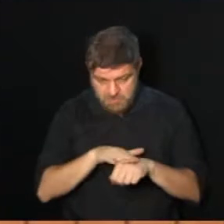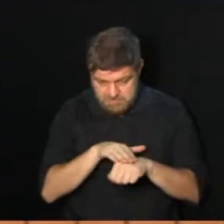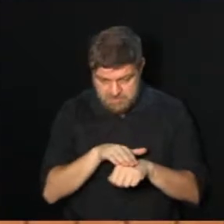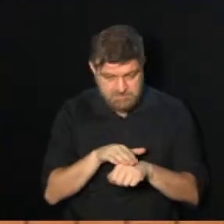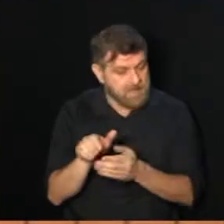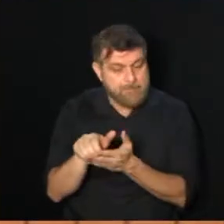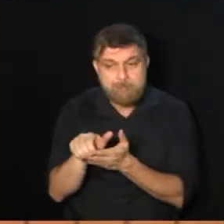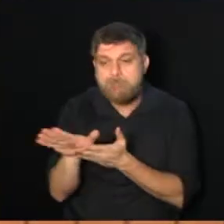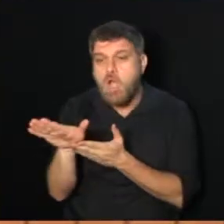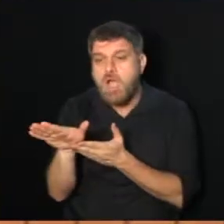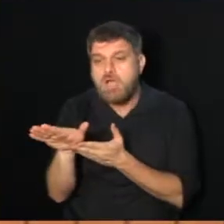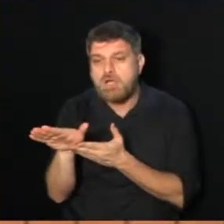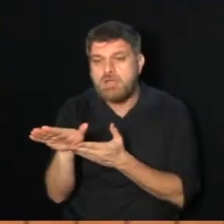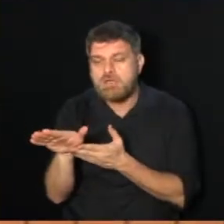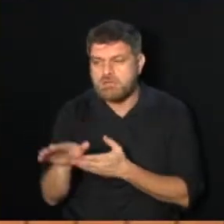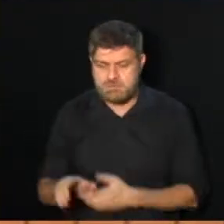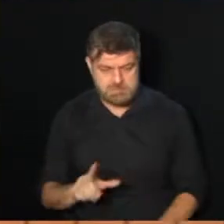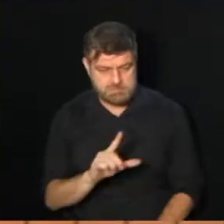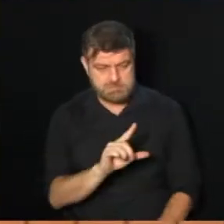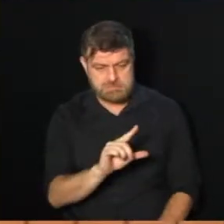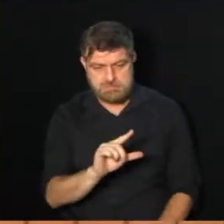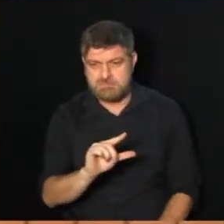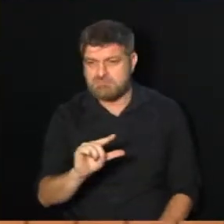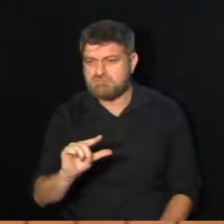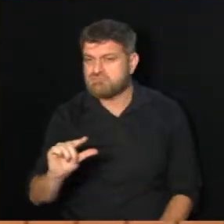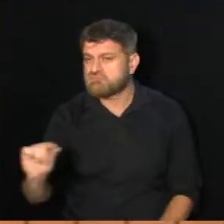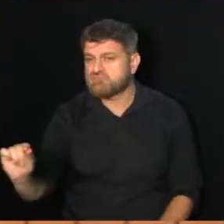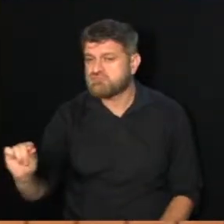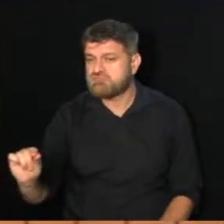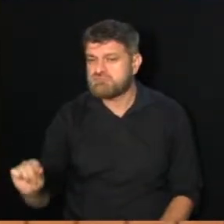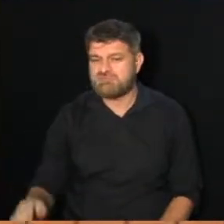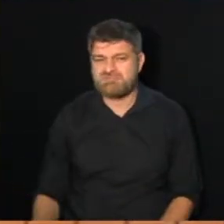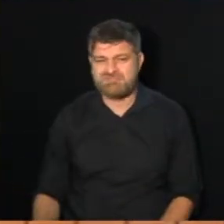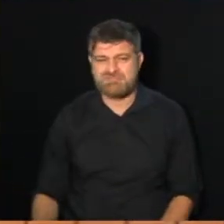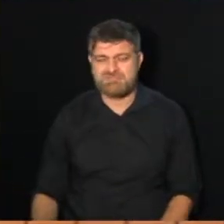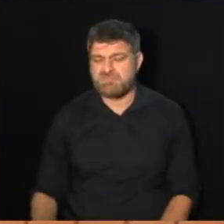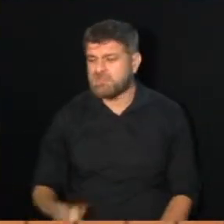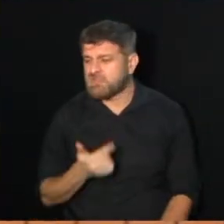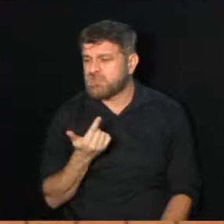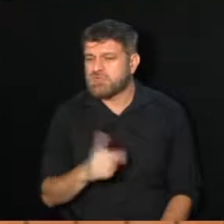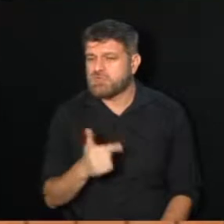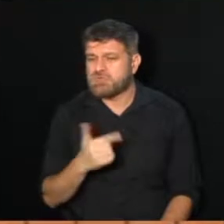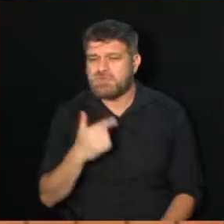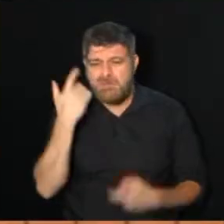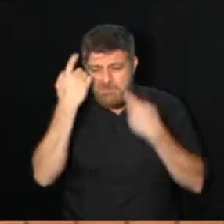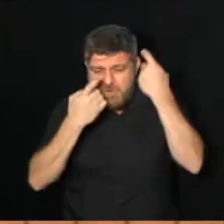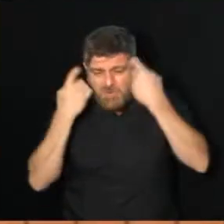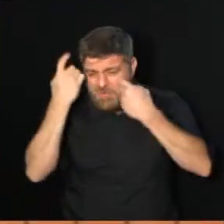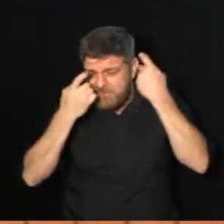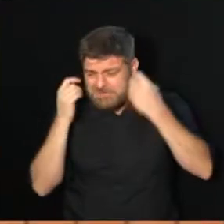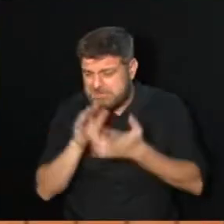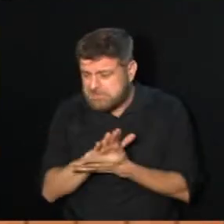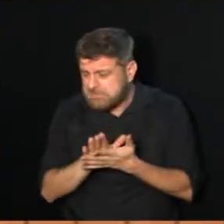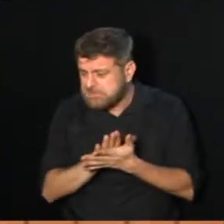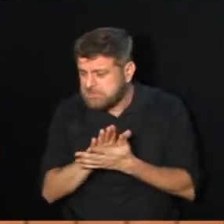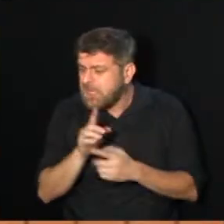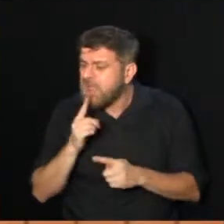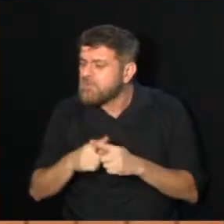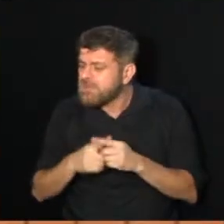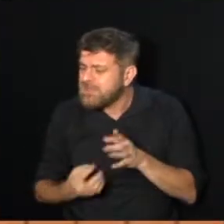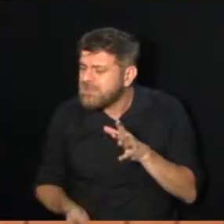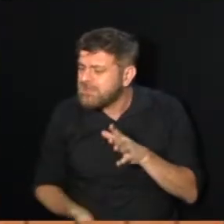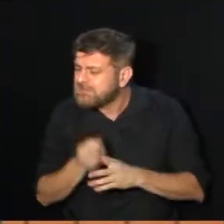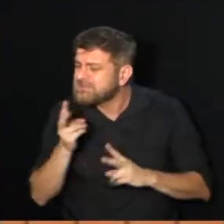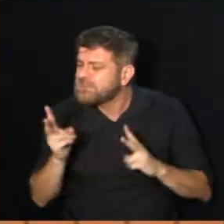escola. Simples assim. Quer dizer, não se tinha uma preocupação de entender o porquê